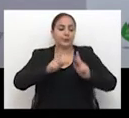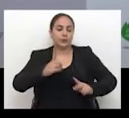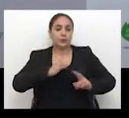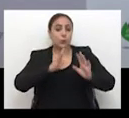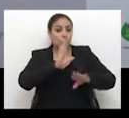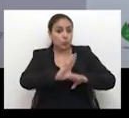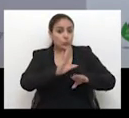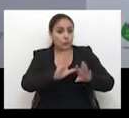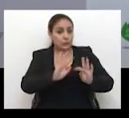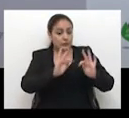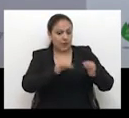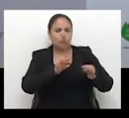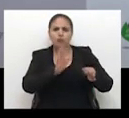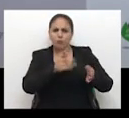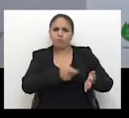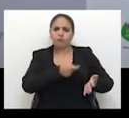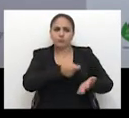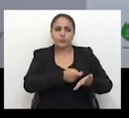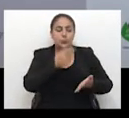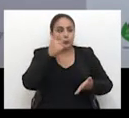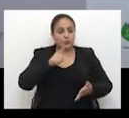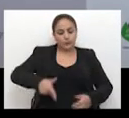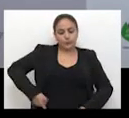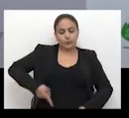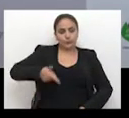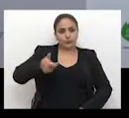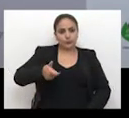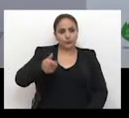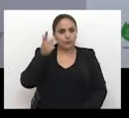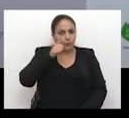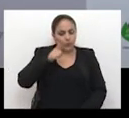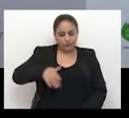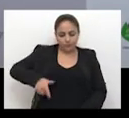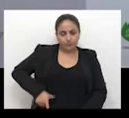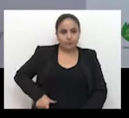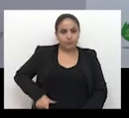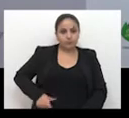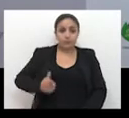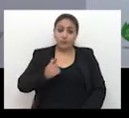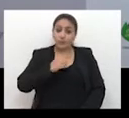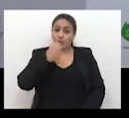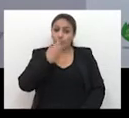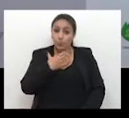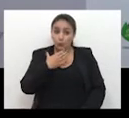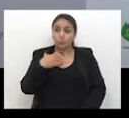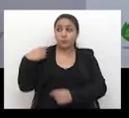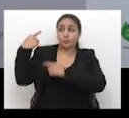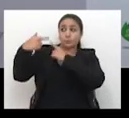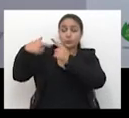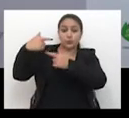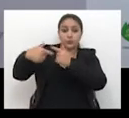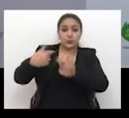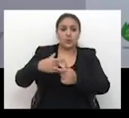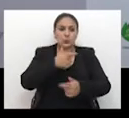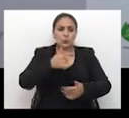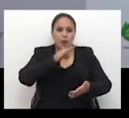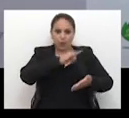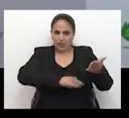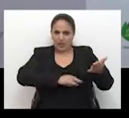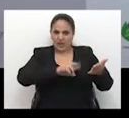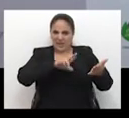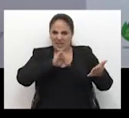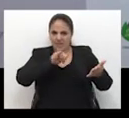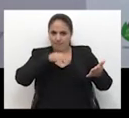em curso técnico que é obrigatório já pra portar uma arma de fogo para manusear que tenha bons antecedentes ou seja que não